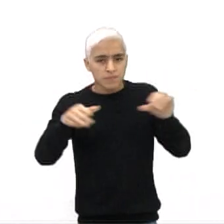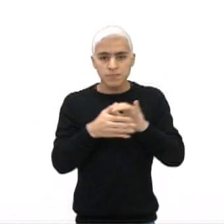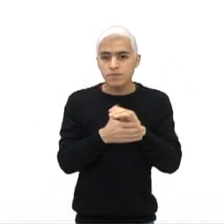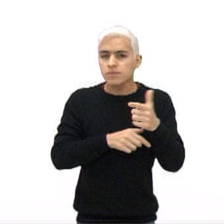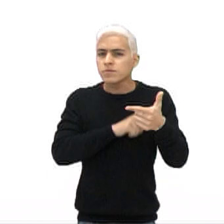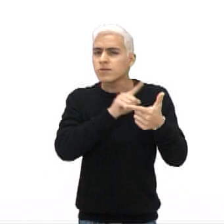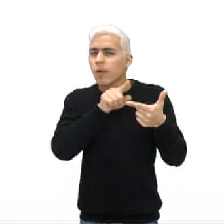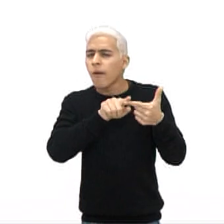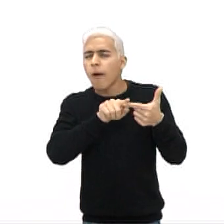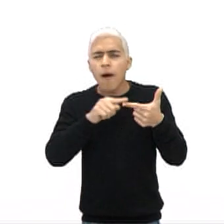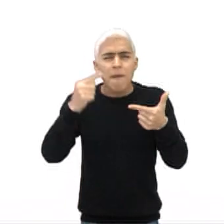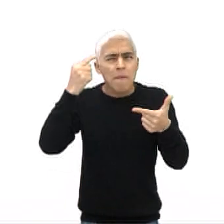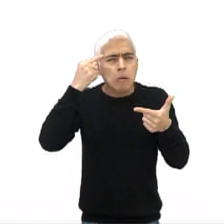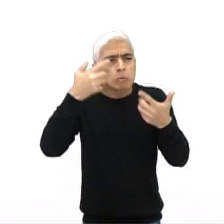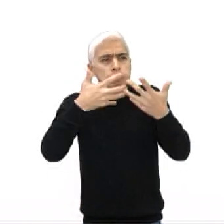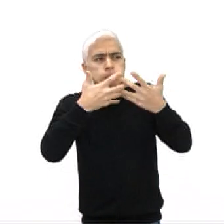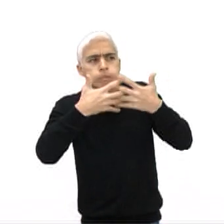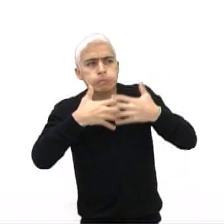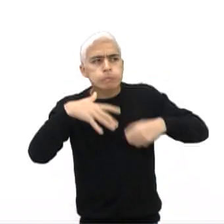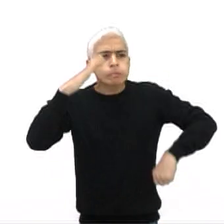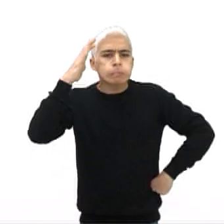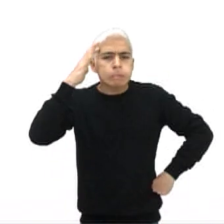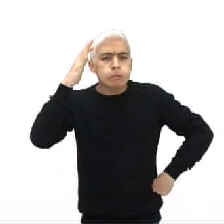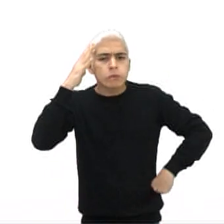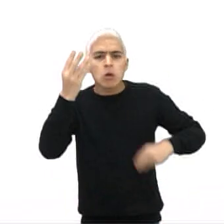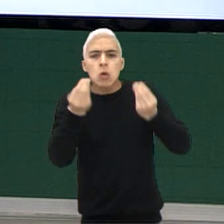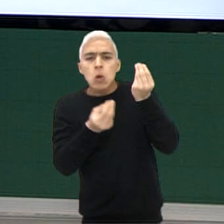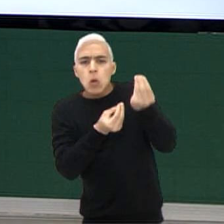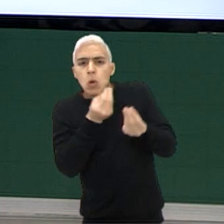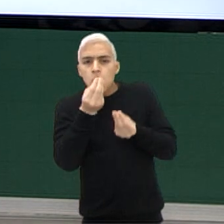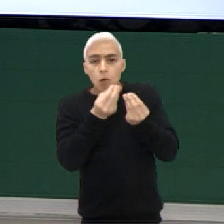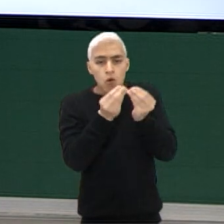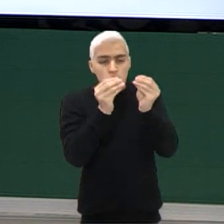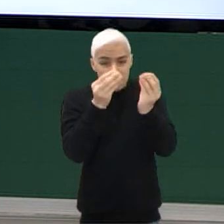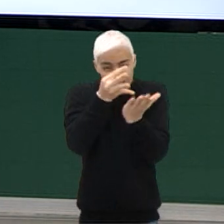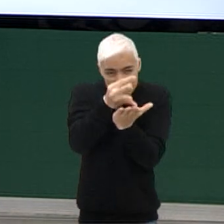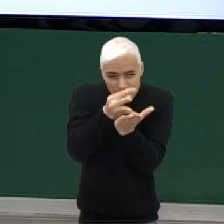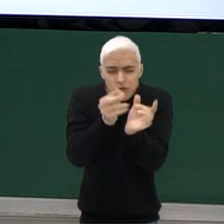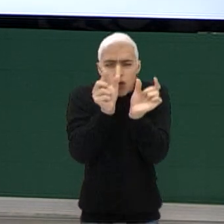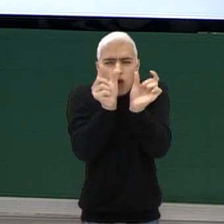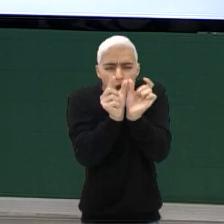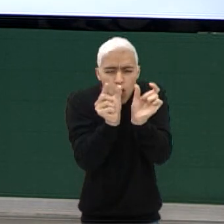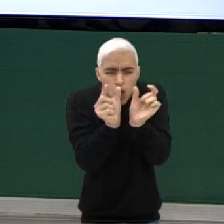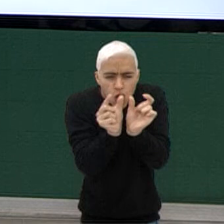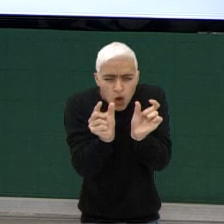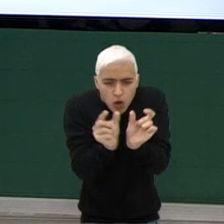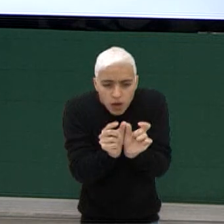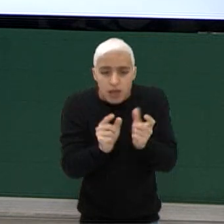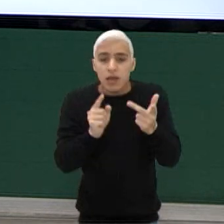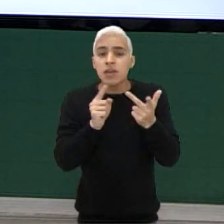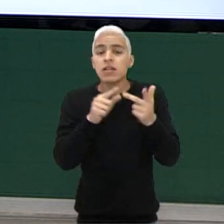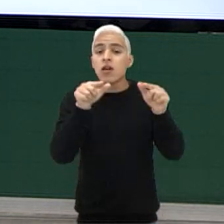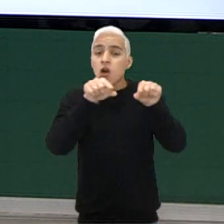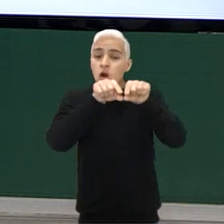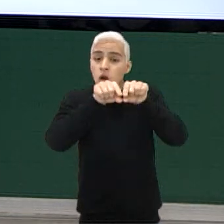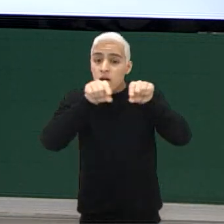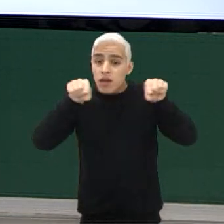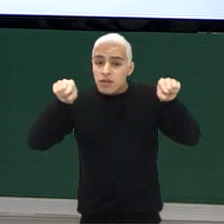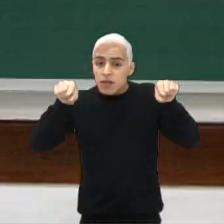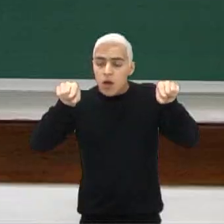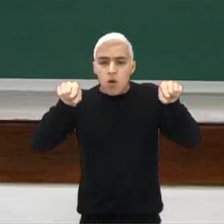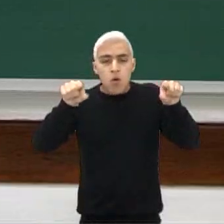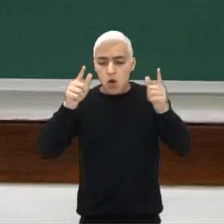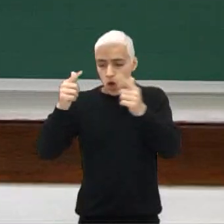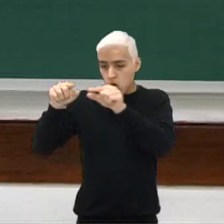algumas reflexões sobre o uso das conjunções nos textos e vamos falar das orações